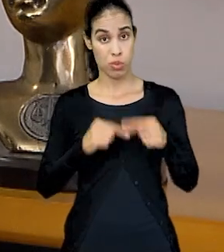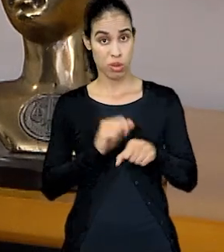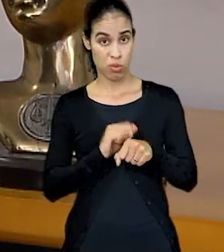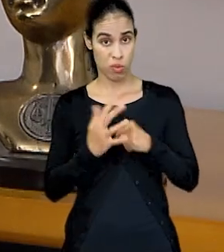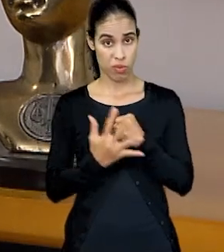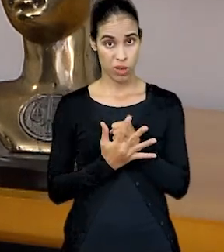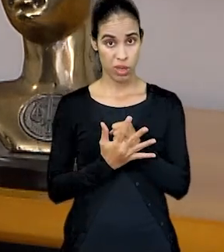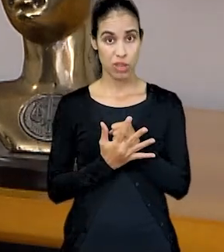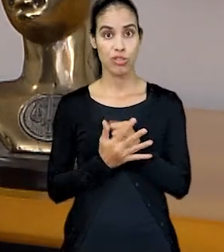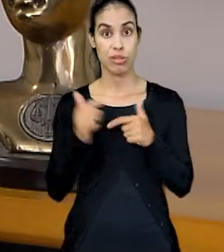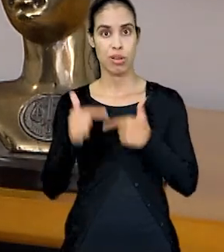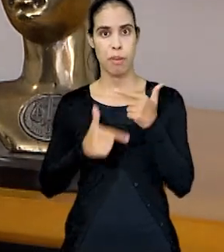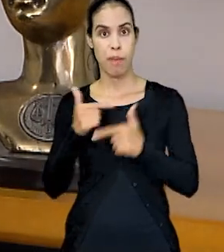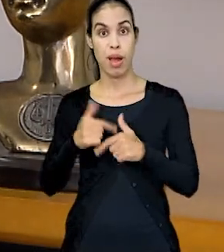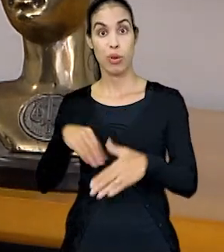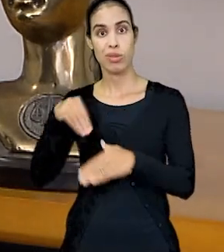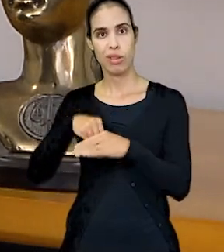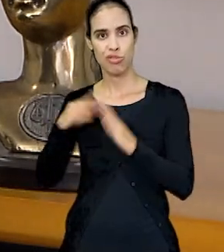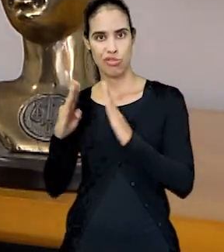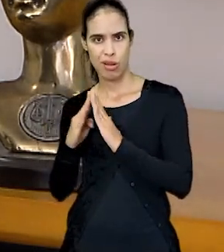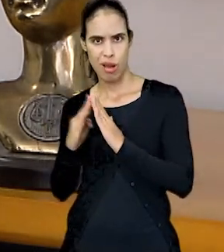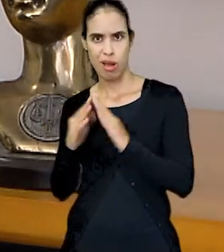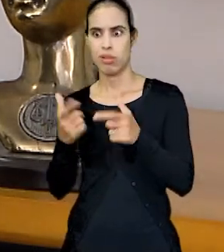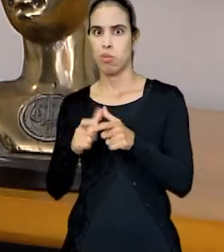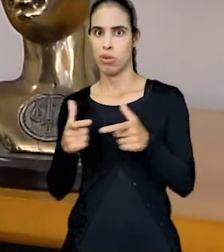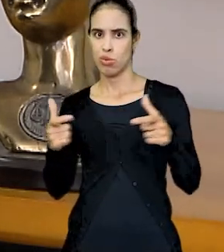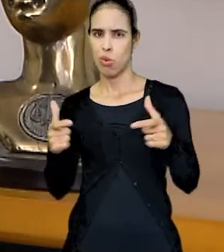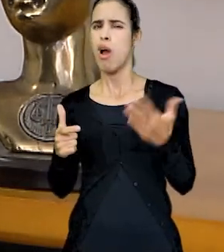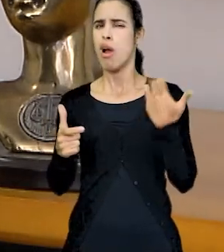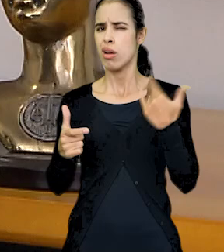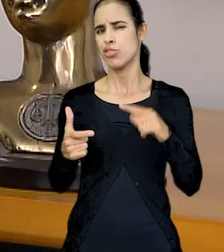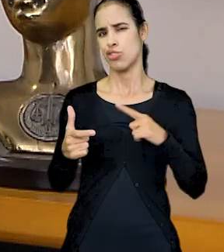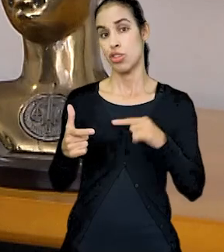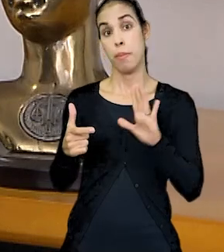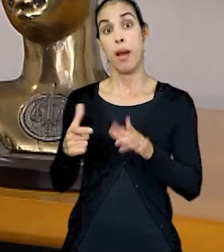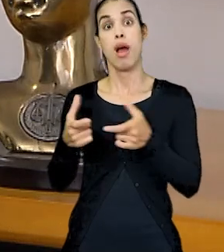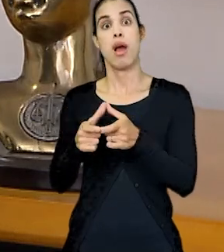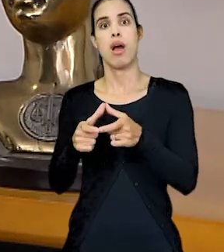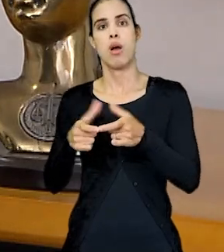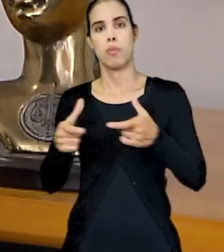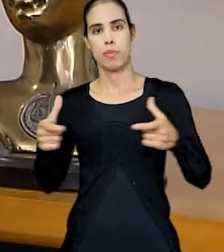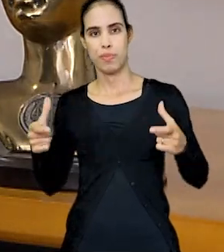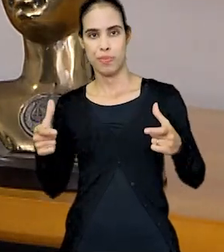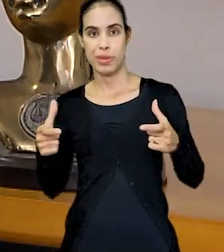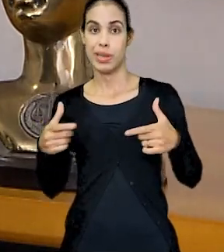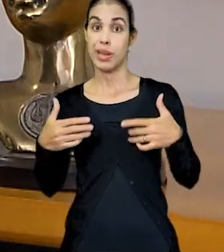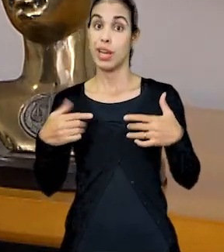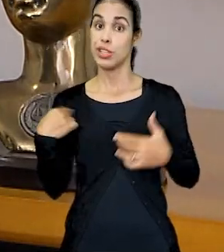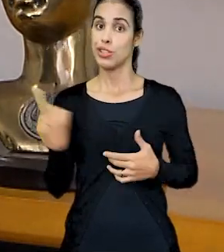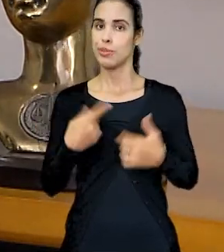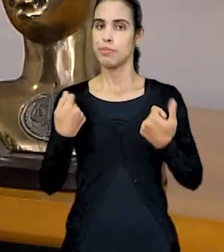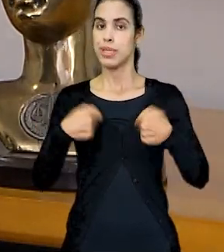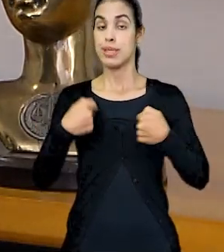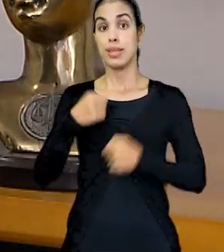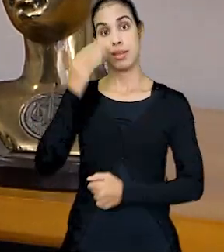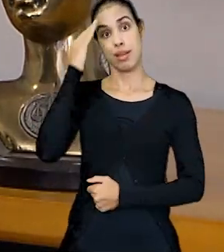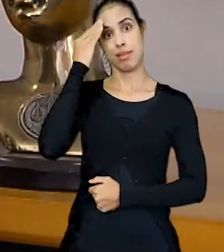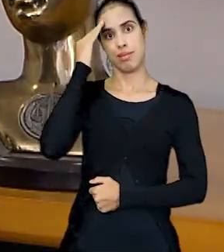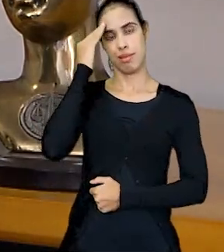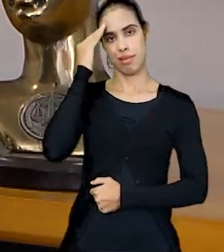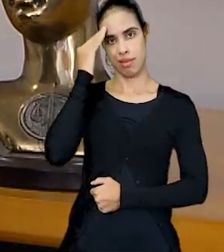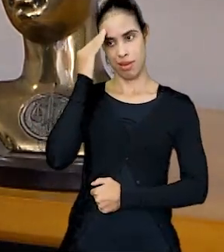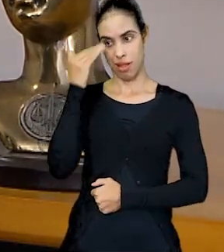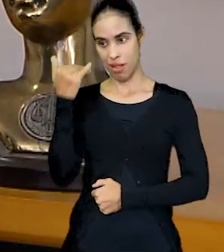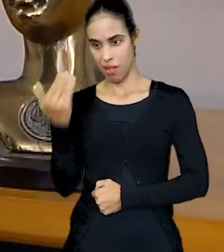após a pandemia da Covid, ele aumentou muito, né? Já existia antes, mas aumentou. E a gente tem que entender, tem que ter o cuidado de